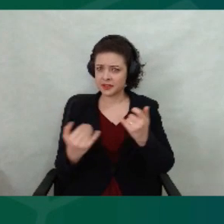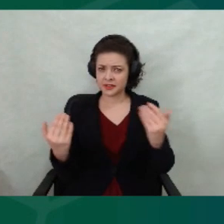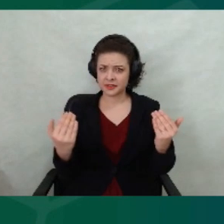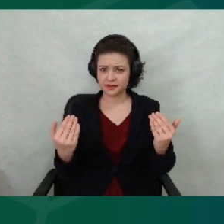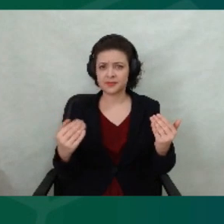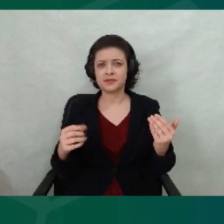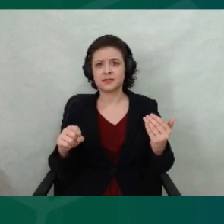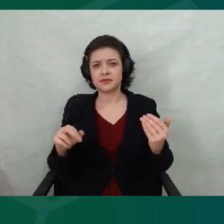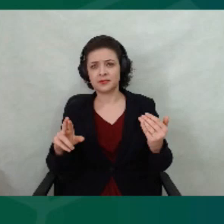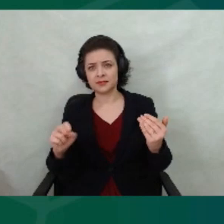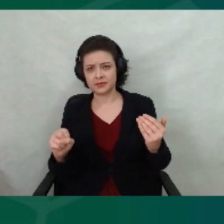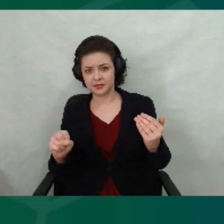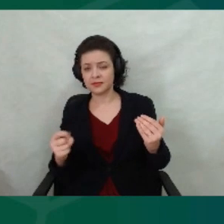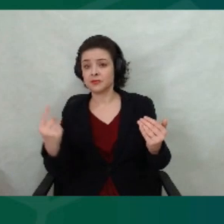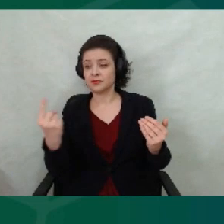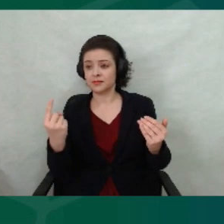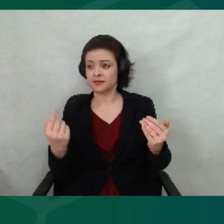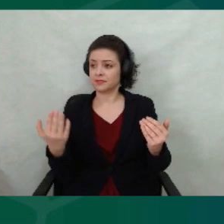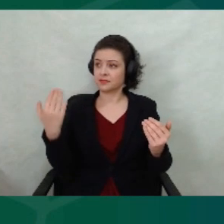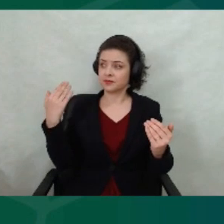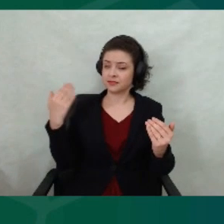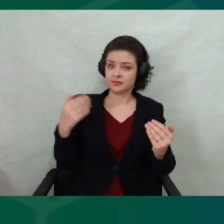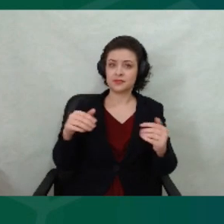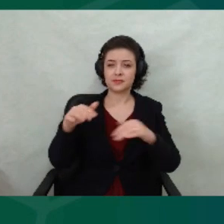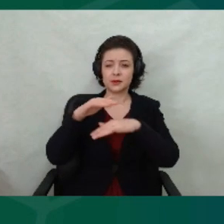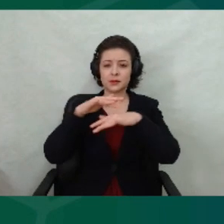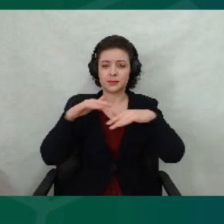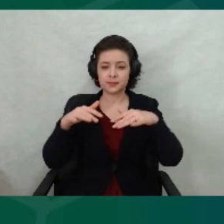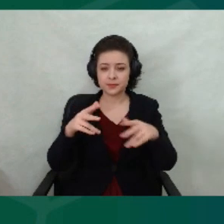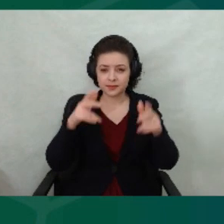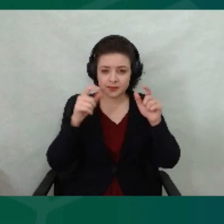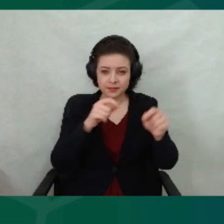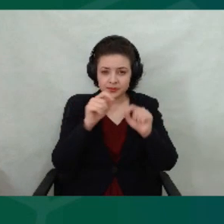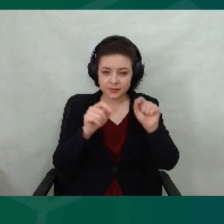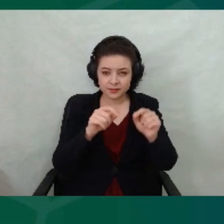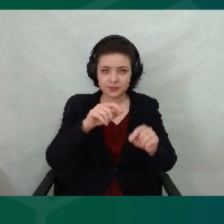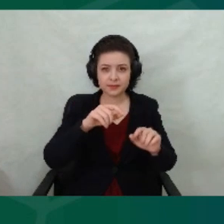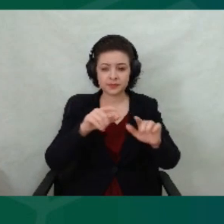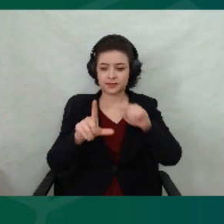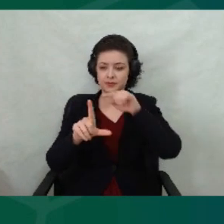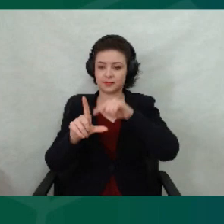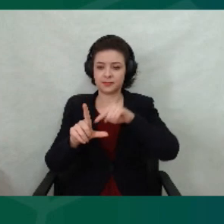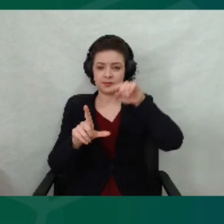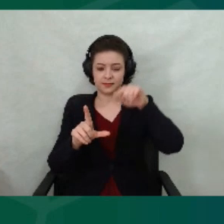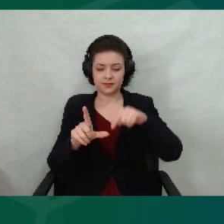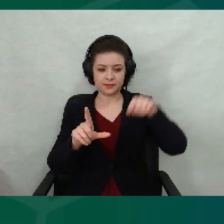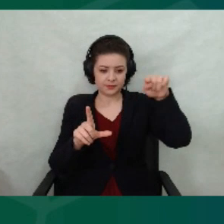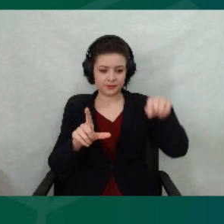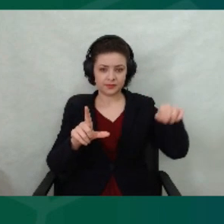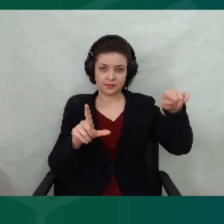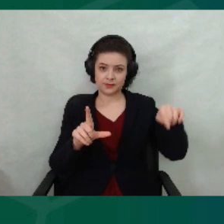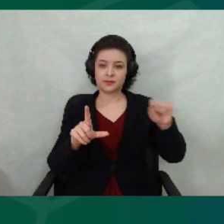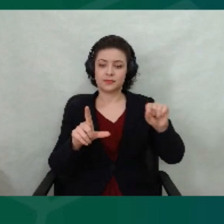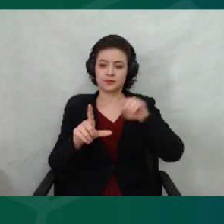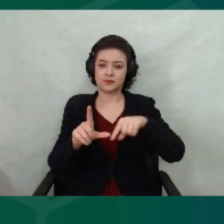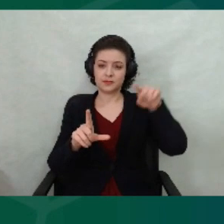no aerossol, a gente pode perceber aqui no gráfico, na parte inferior da tela, que